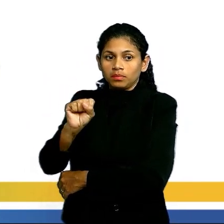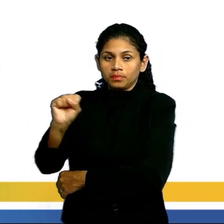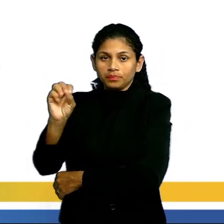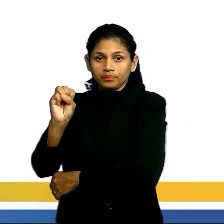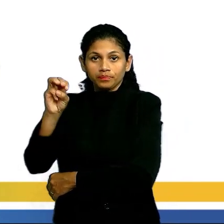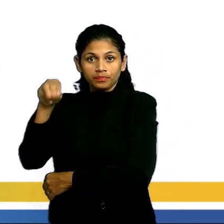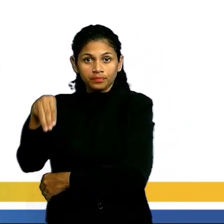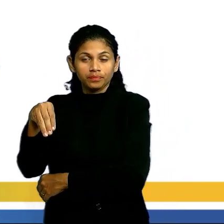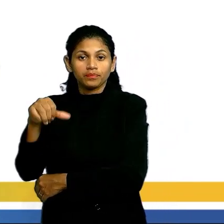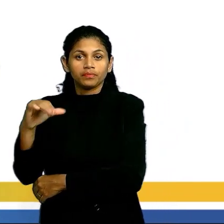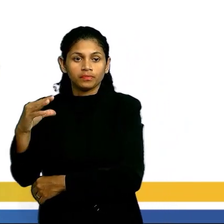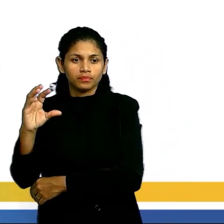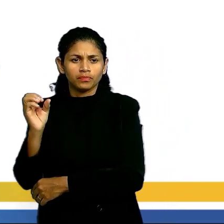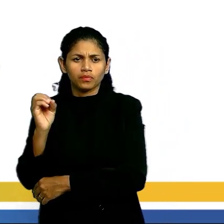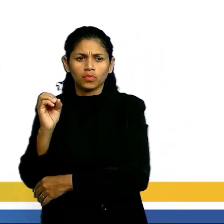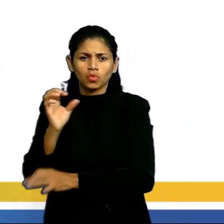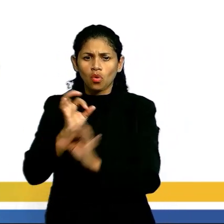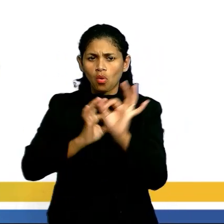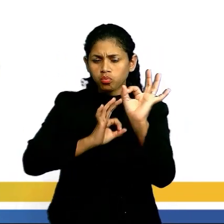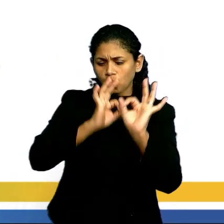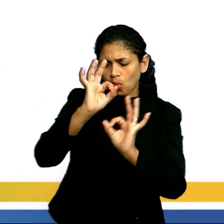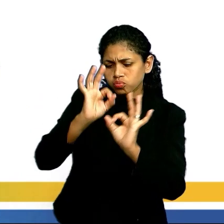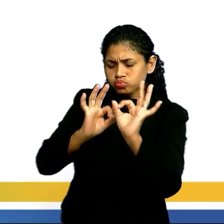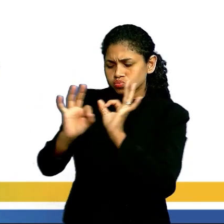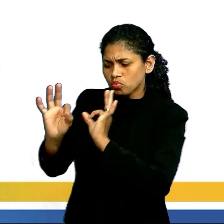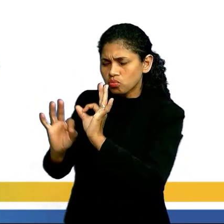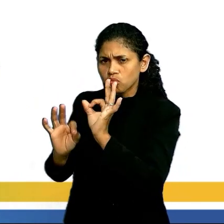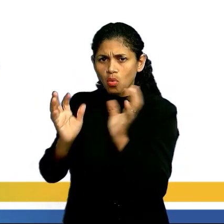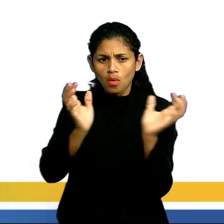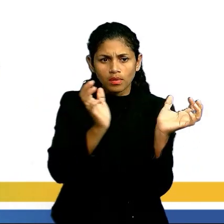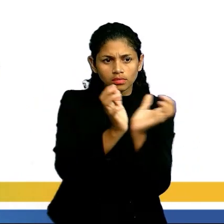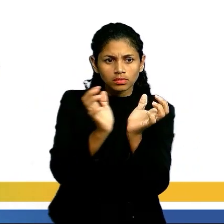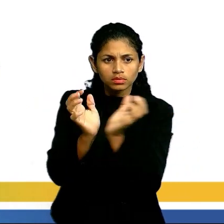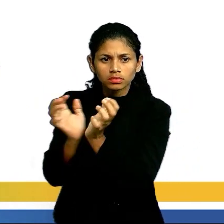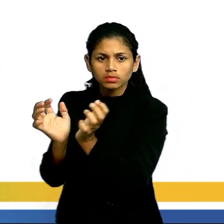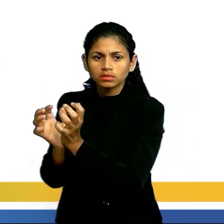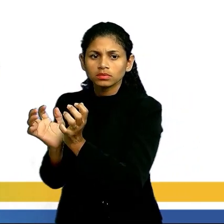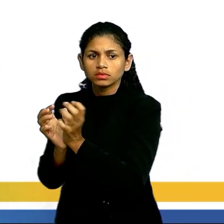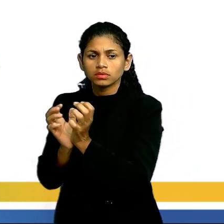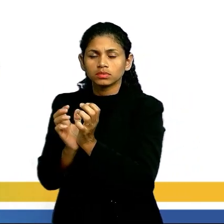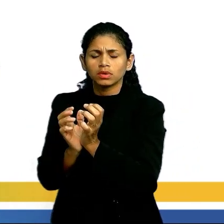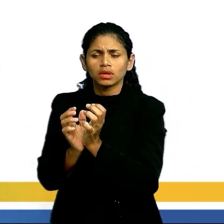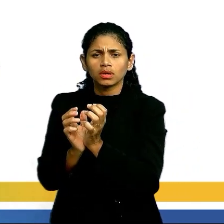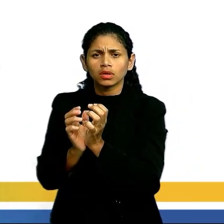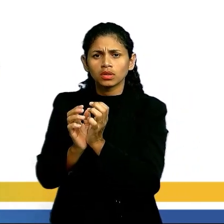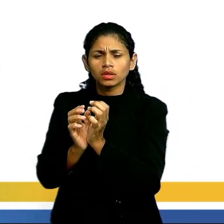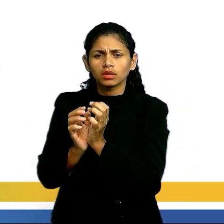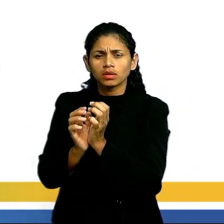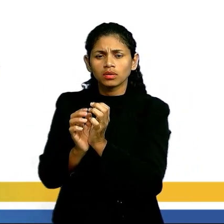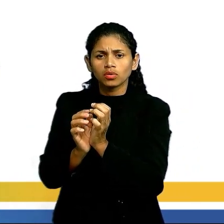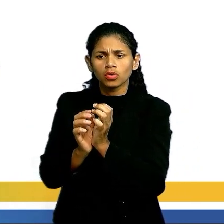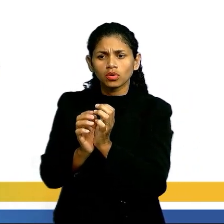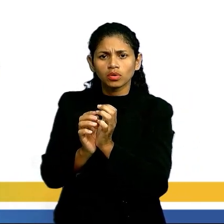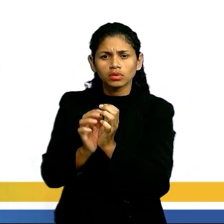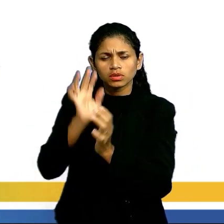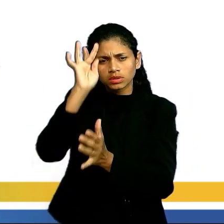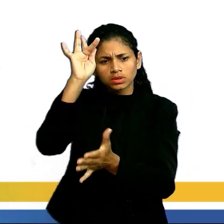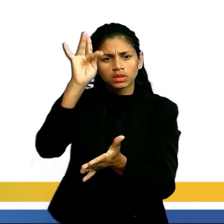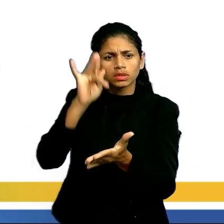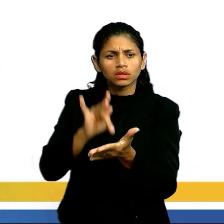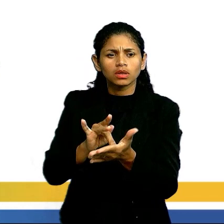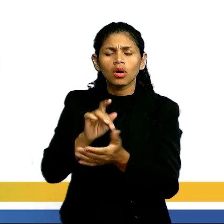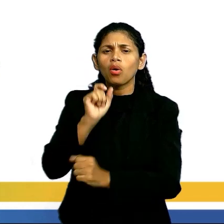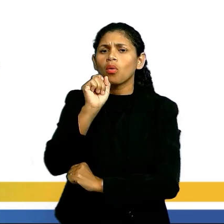ancestralidade entre os grupos e concluíram que os procariontes do reino Monera não eram um grupo coeso do ponto de